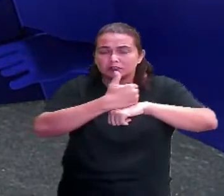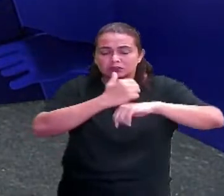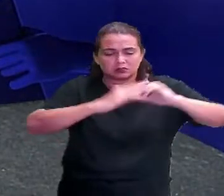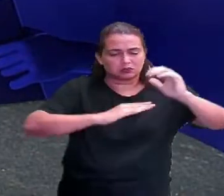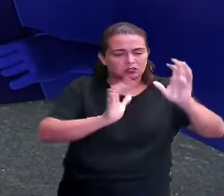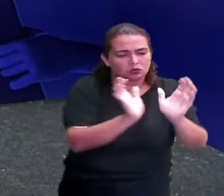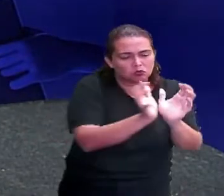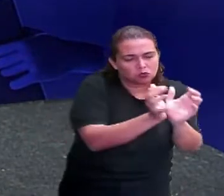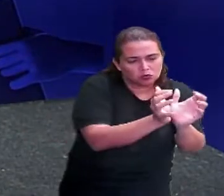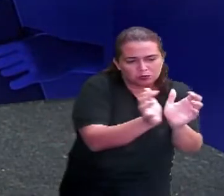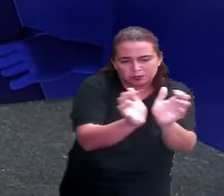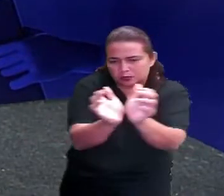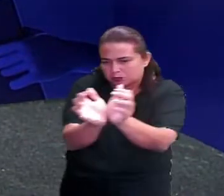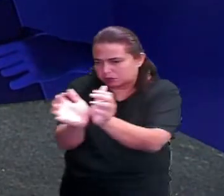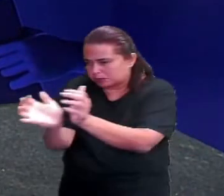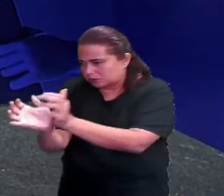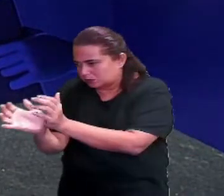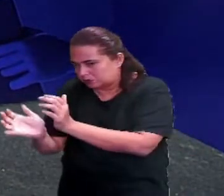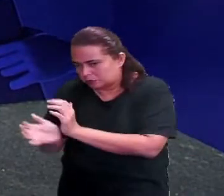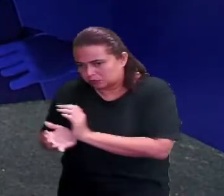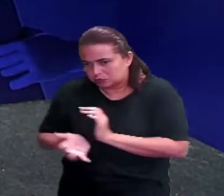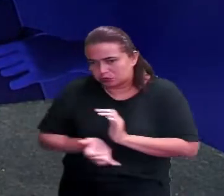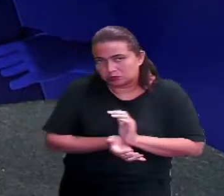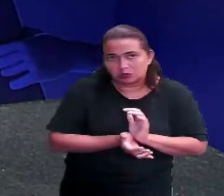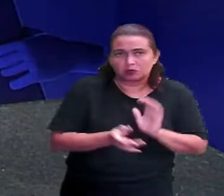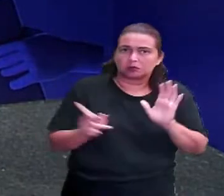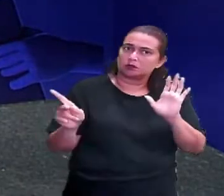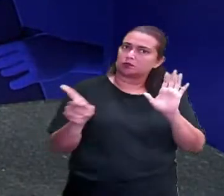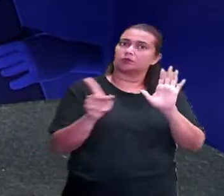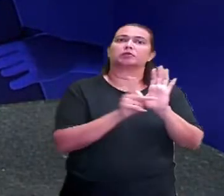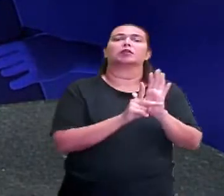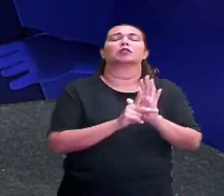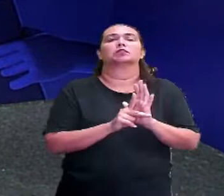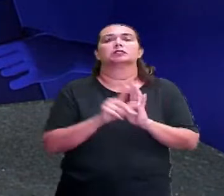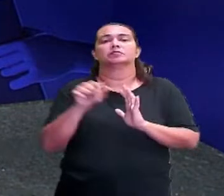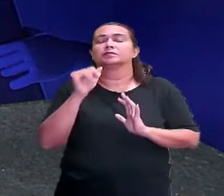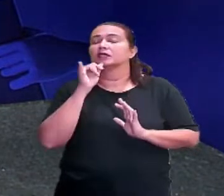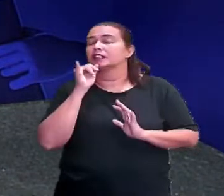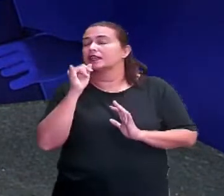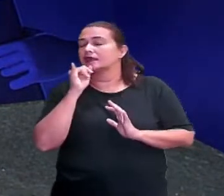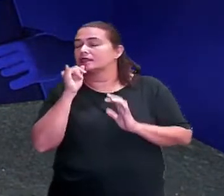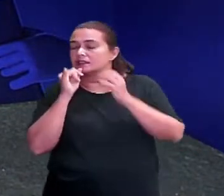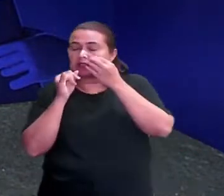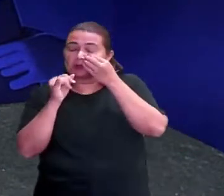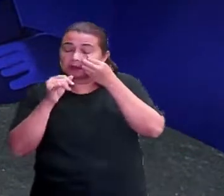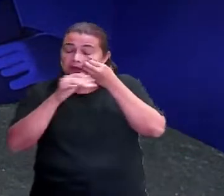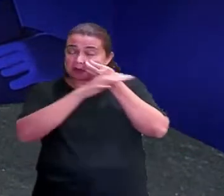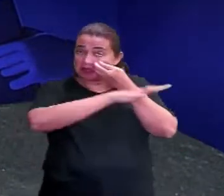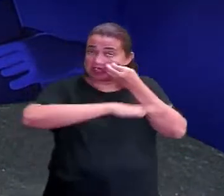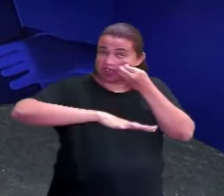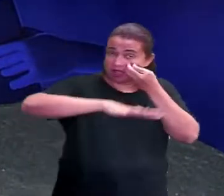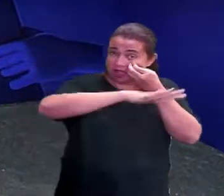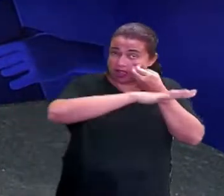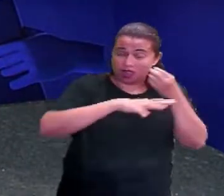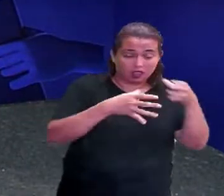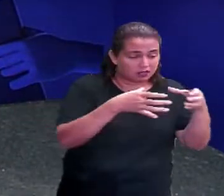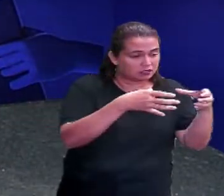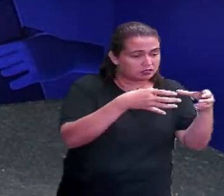peguei o jargão jornalístico, os jargões jornalísticos. Nós temos aqui um